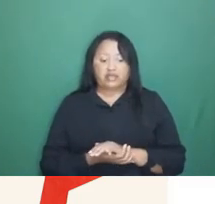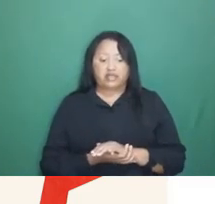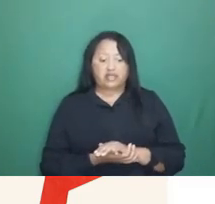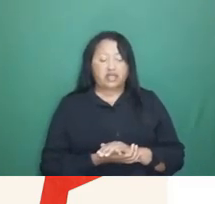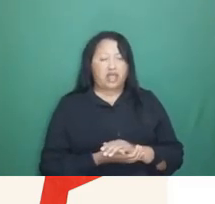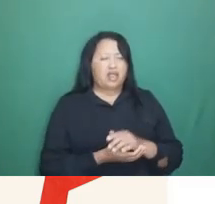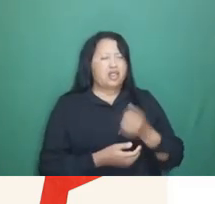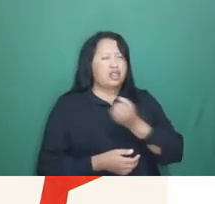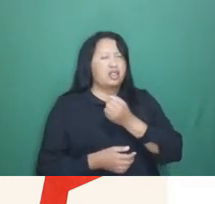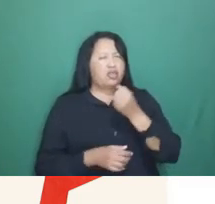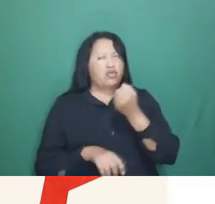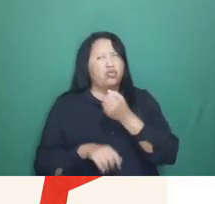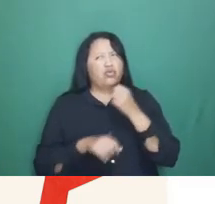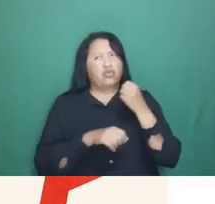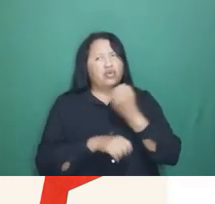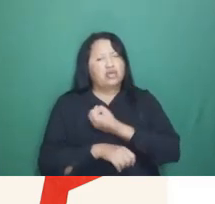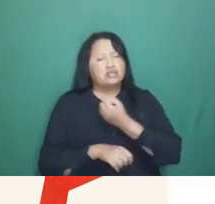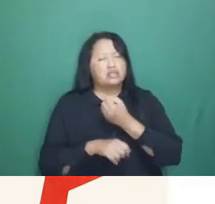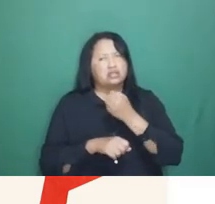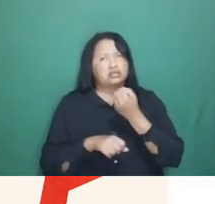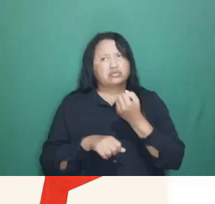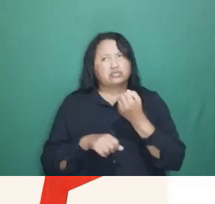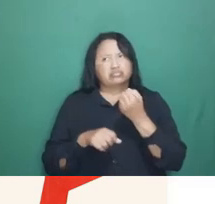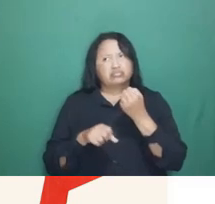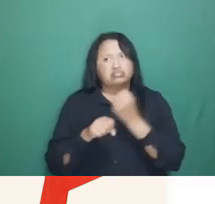2017 o texto diz assim